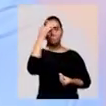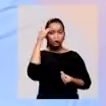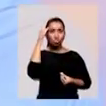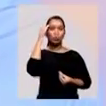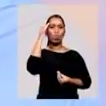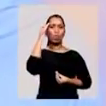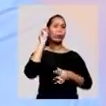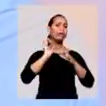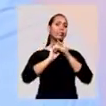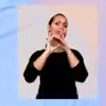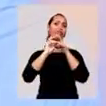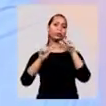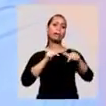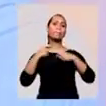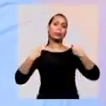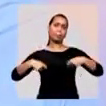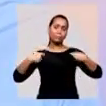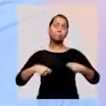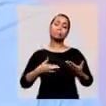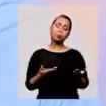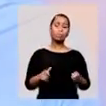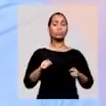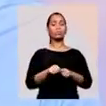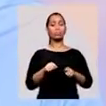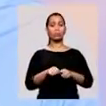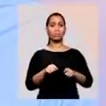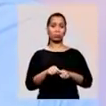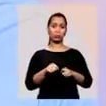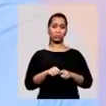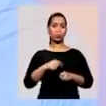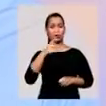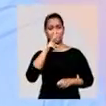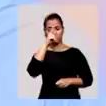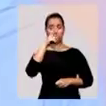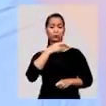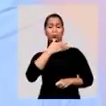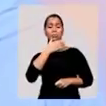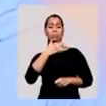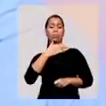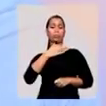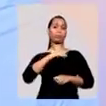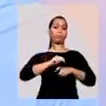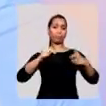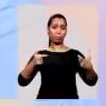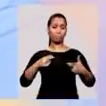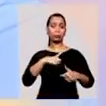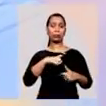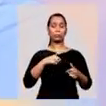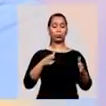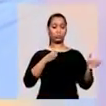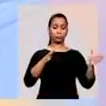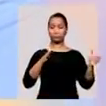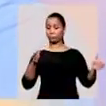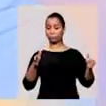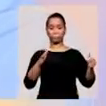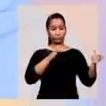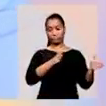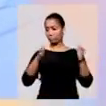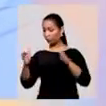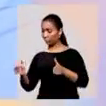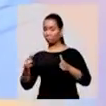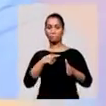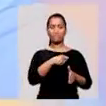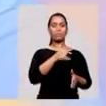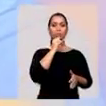gente disponível. Então, eles terão que fazer uma força maior. Porém, hoje, a gente tem 2 mercados em paralelo ali. Nós temos, por